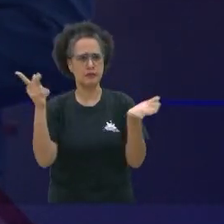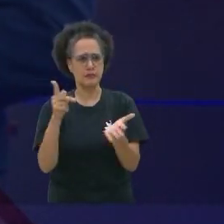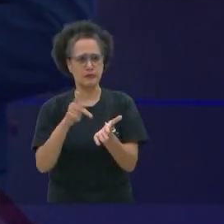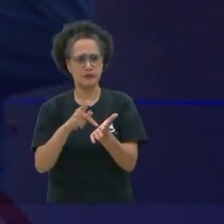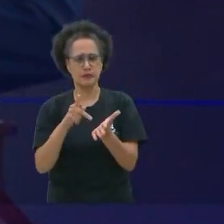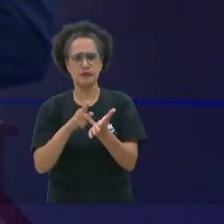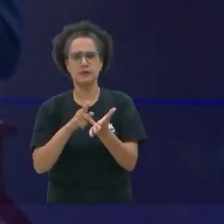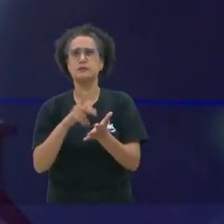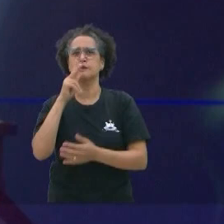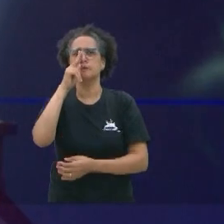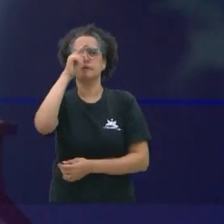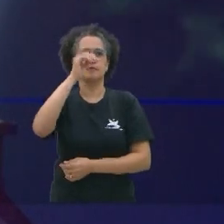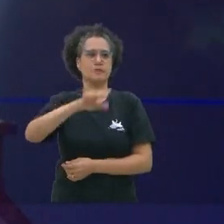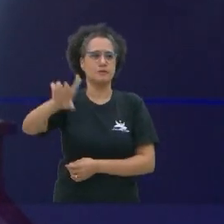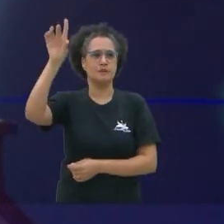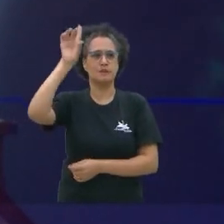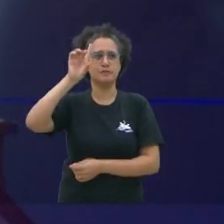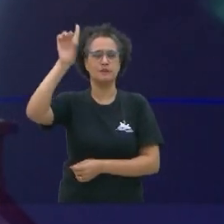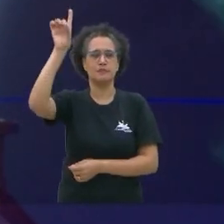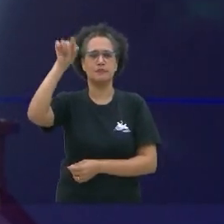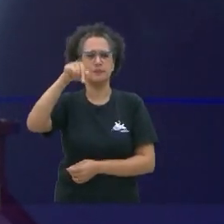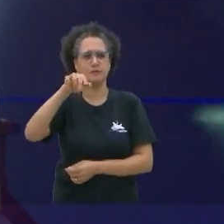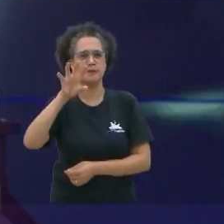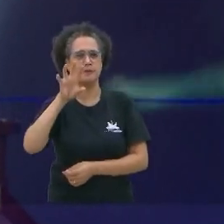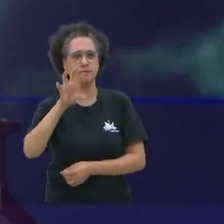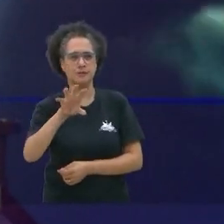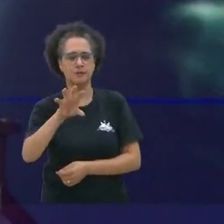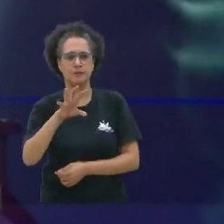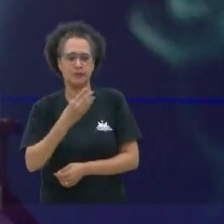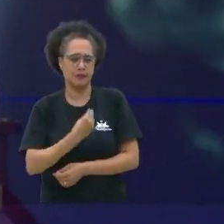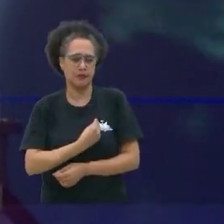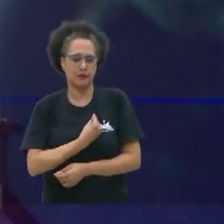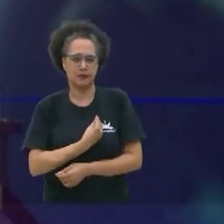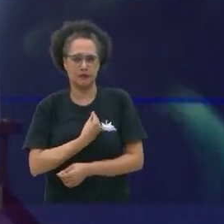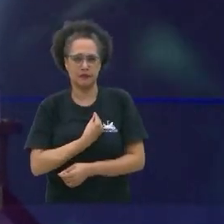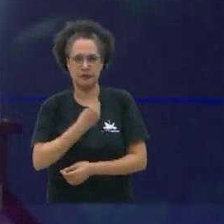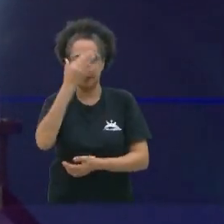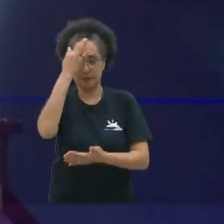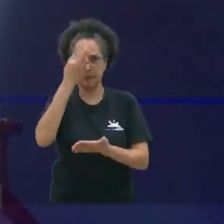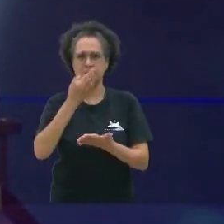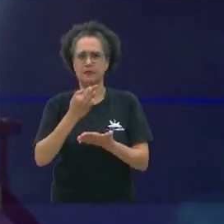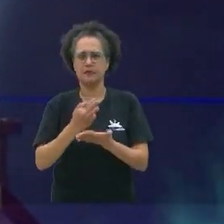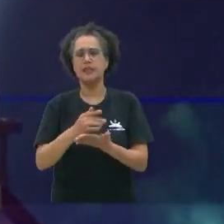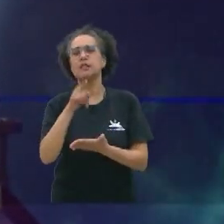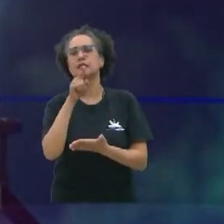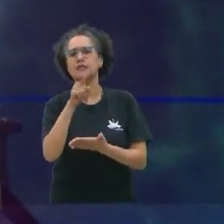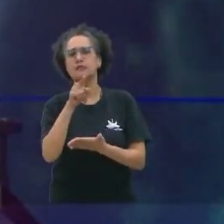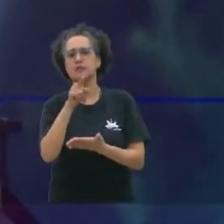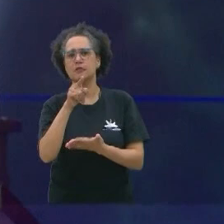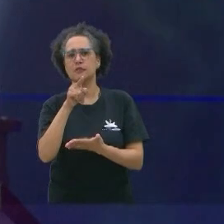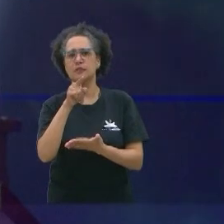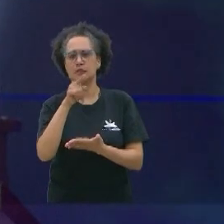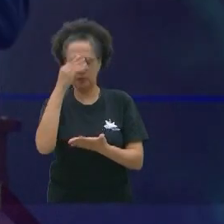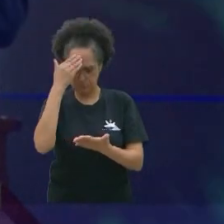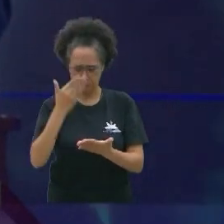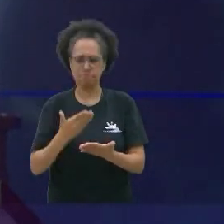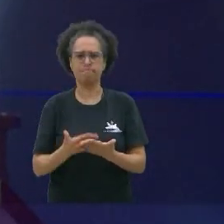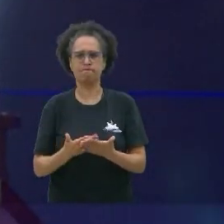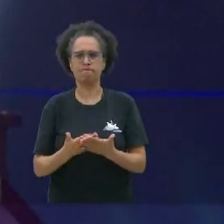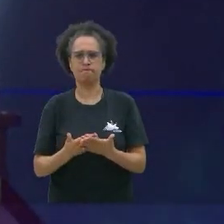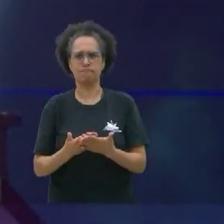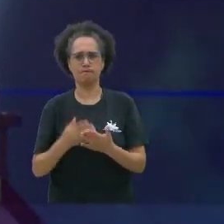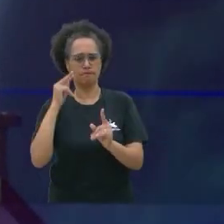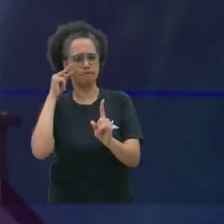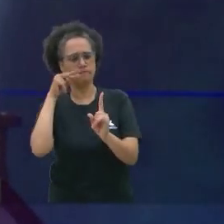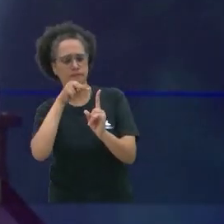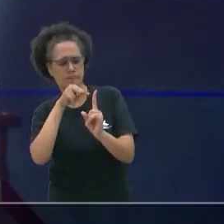Deus. E assim, viva a fé que tu professa, ver além